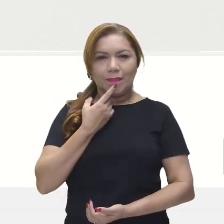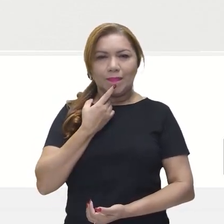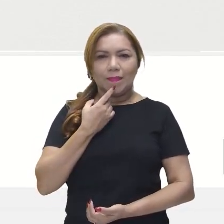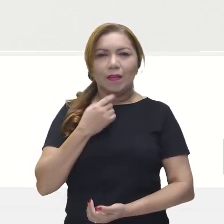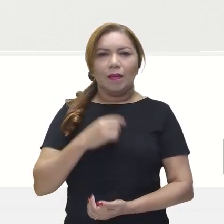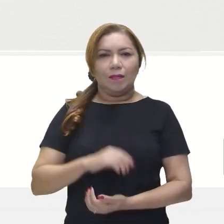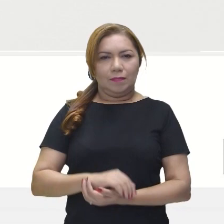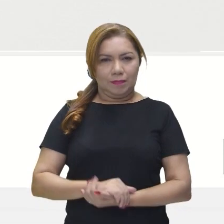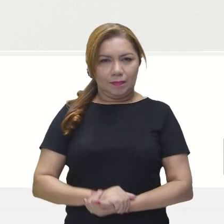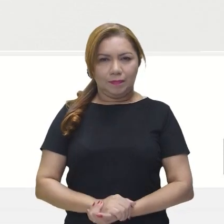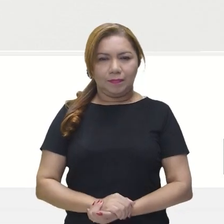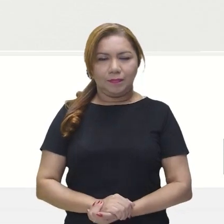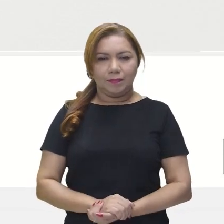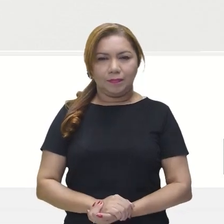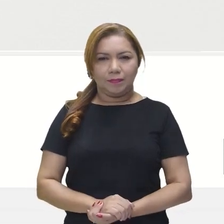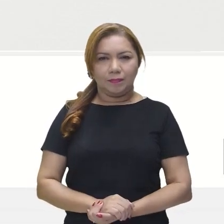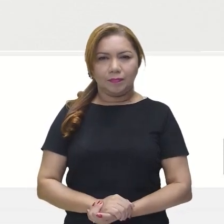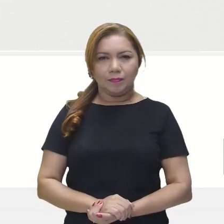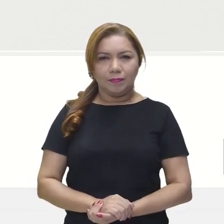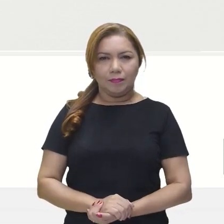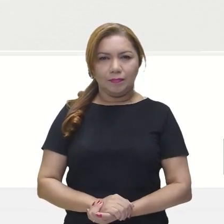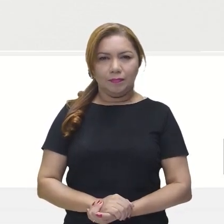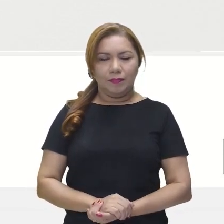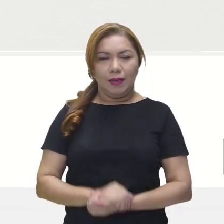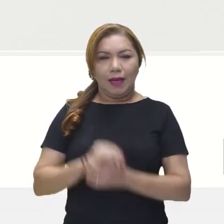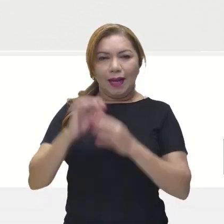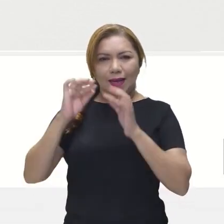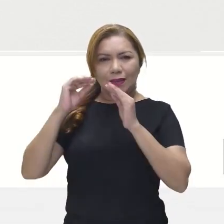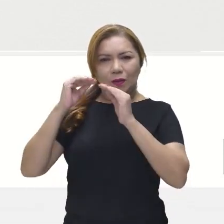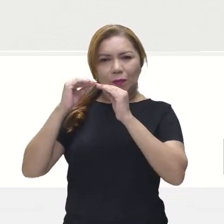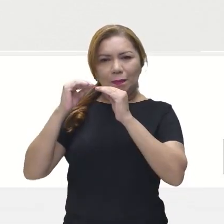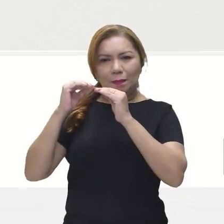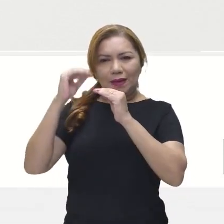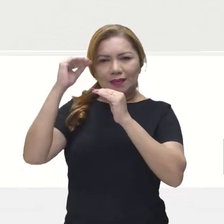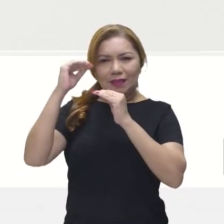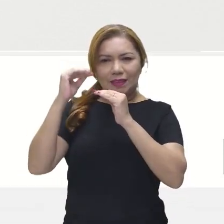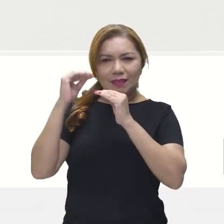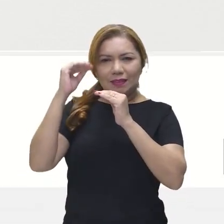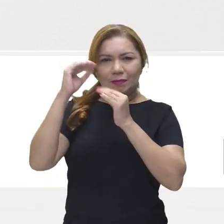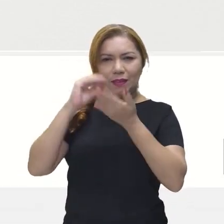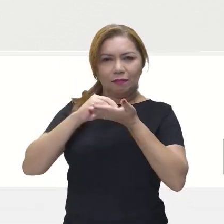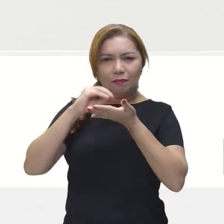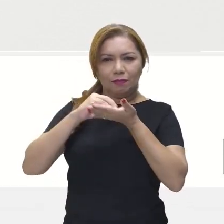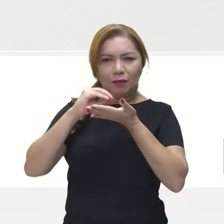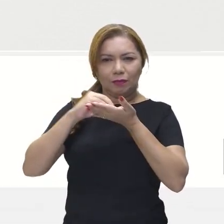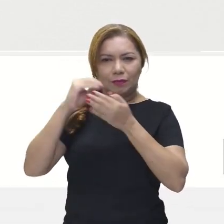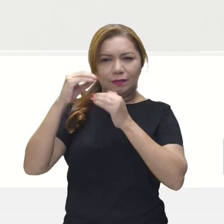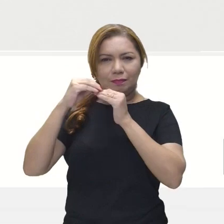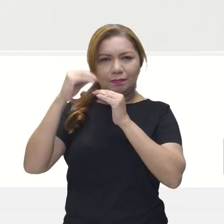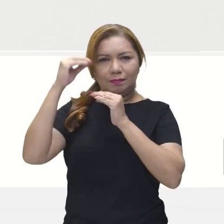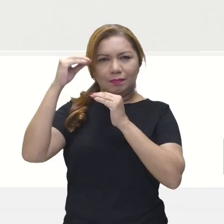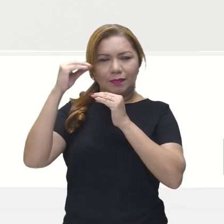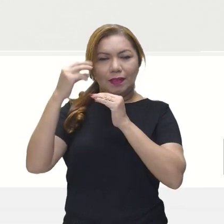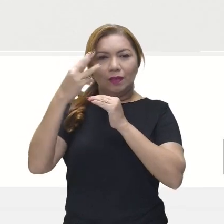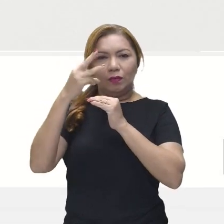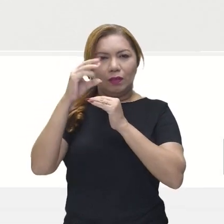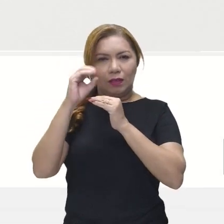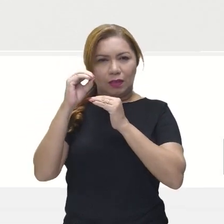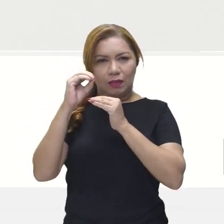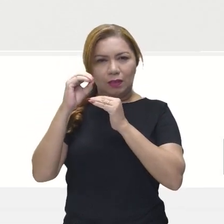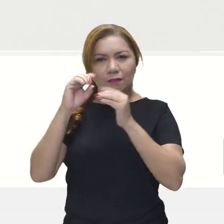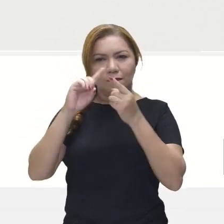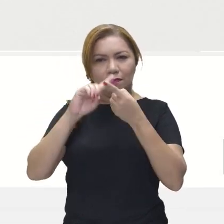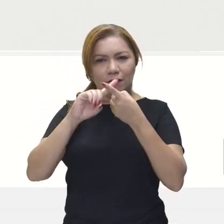quadrados. Professor, ainda tem a área lá de cima. Como é que a gente faz? Eu pego esse 30 aqui e multiplico por